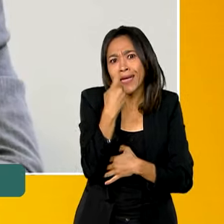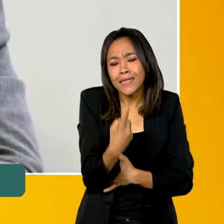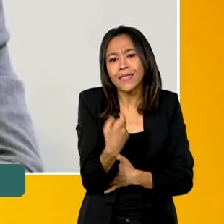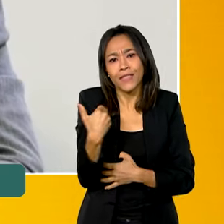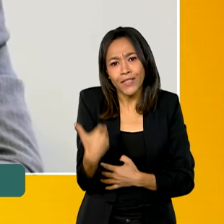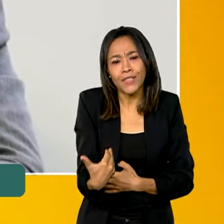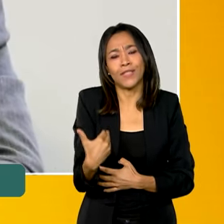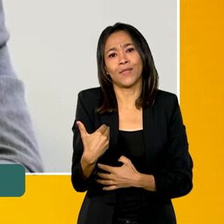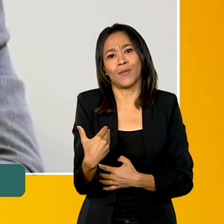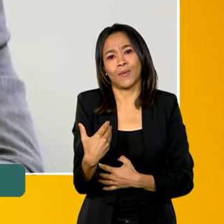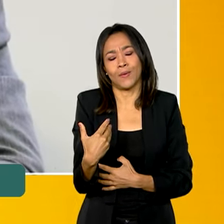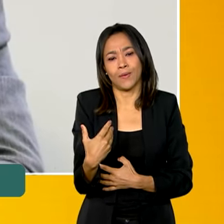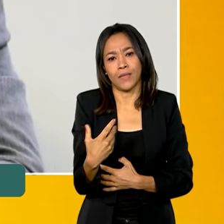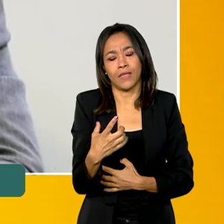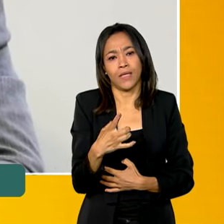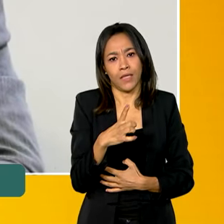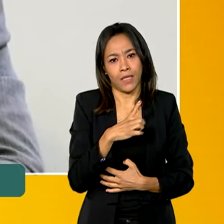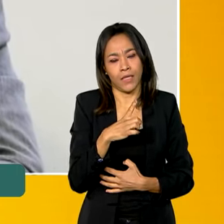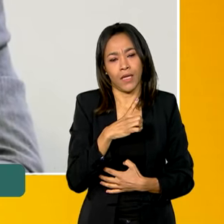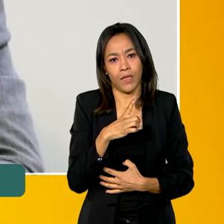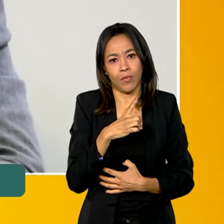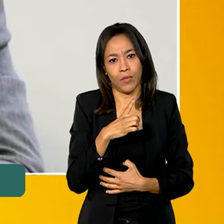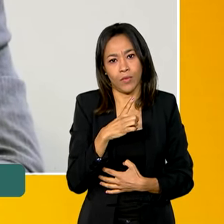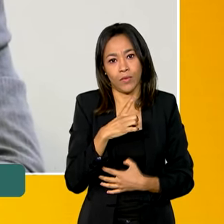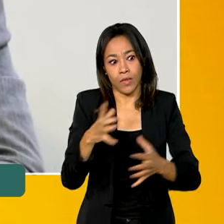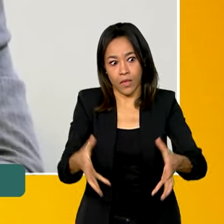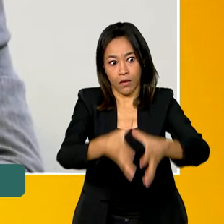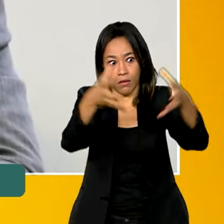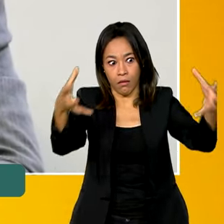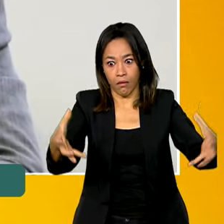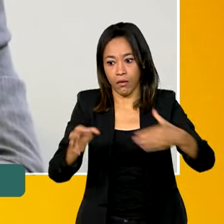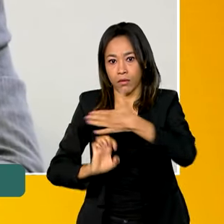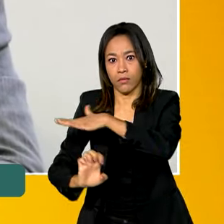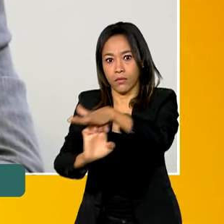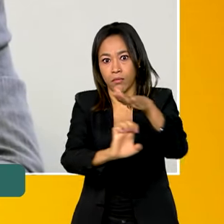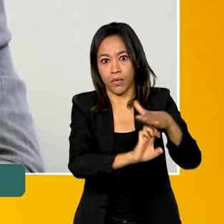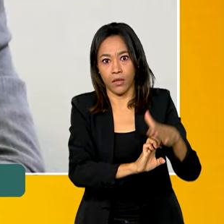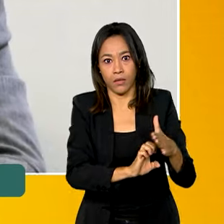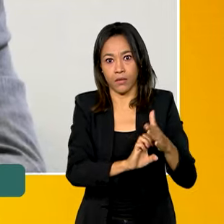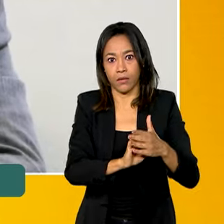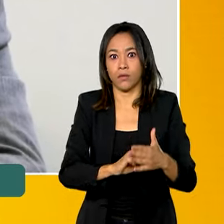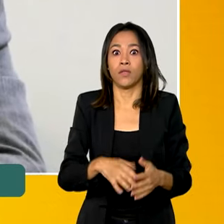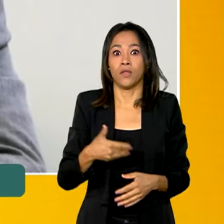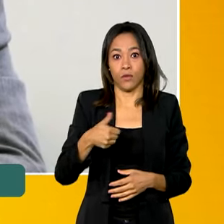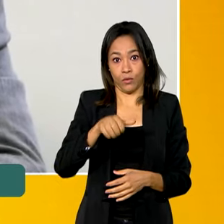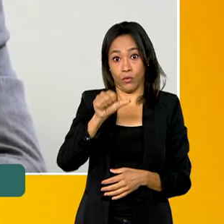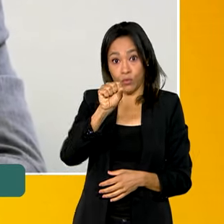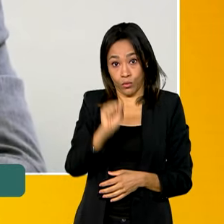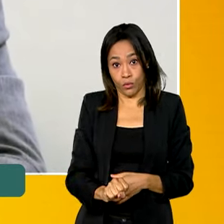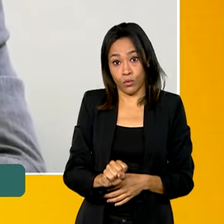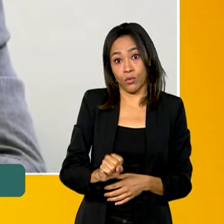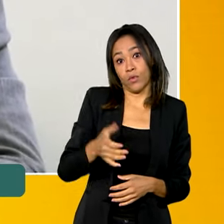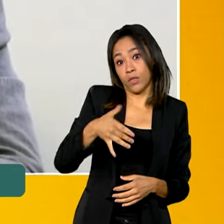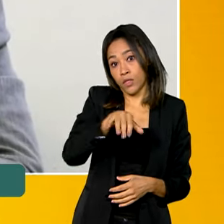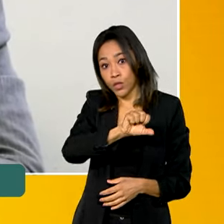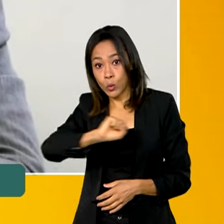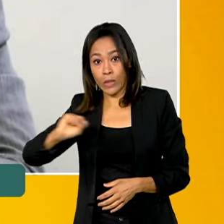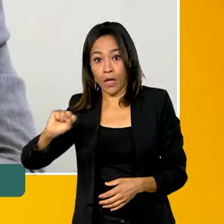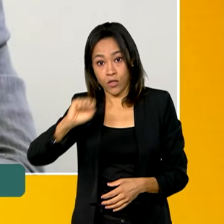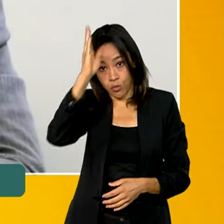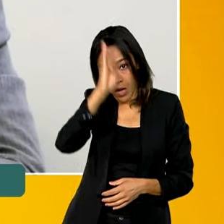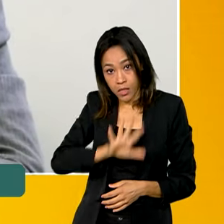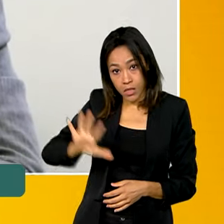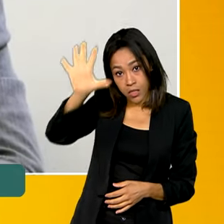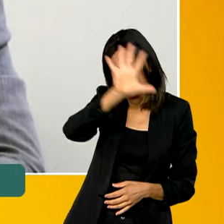gente tenha uma concentração de grandes empresas no eixo Sul Sudeste né é um é um motivo do governo que a gente